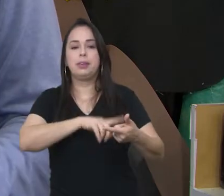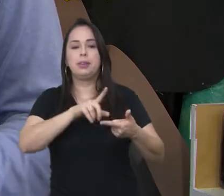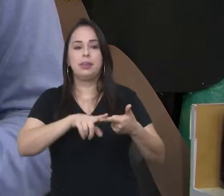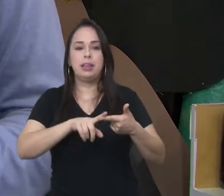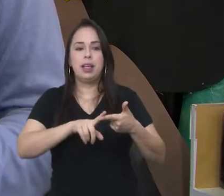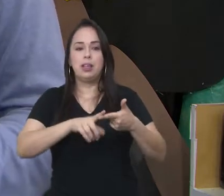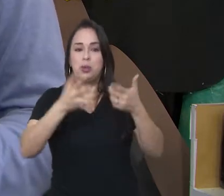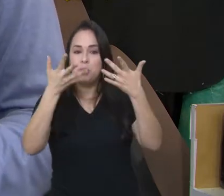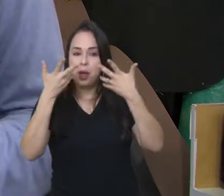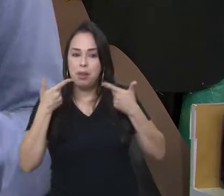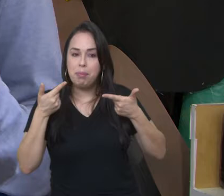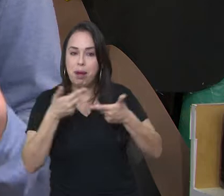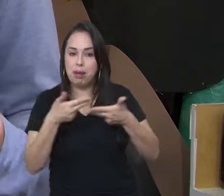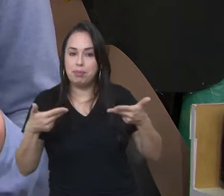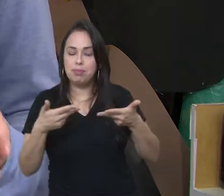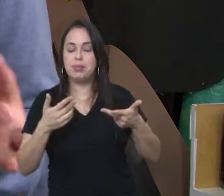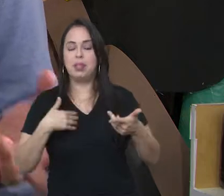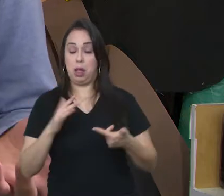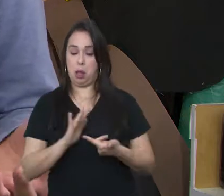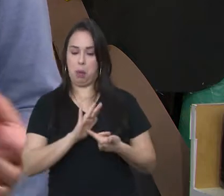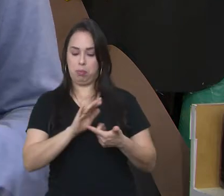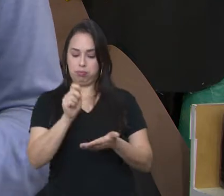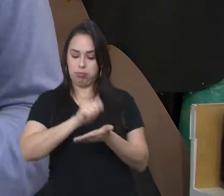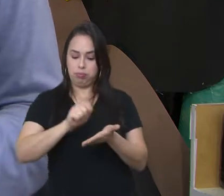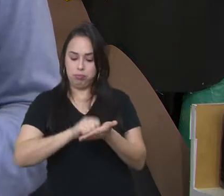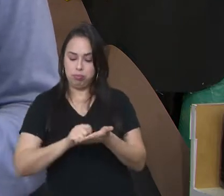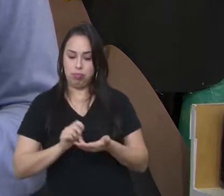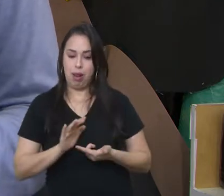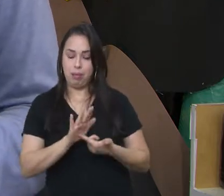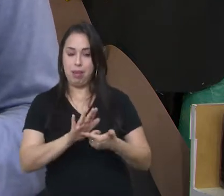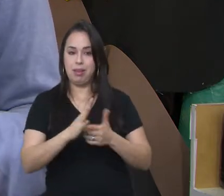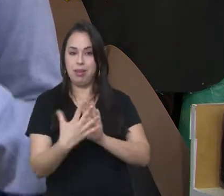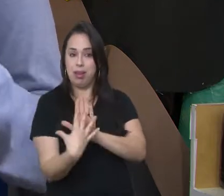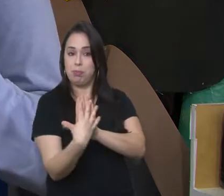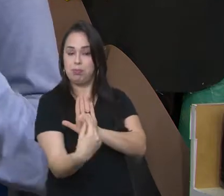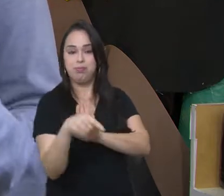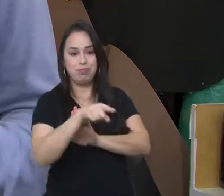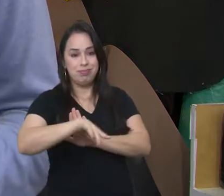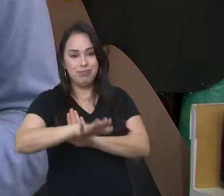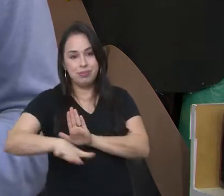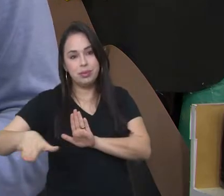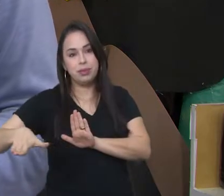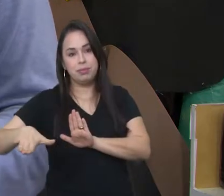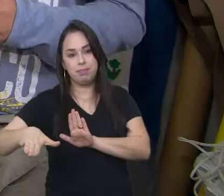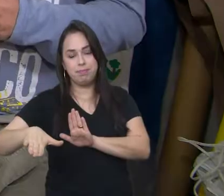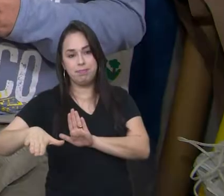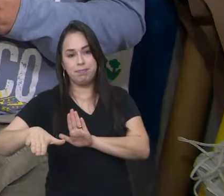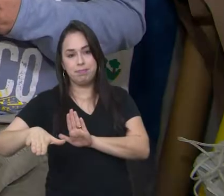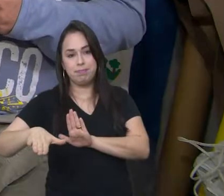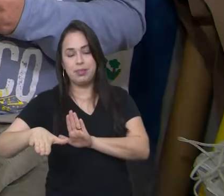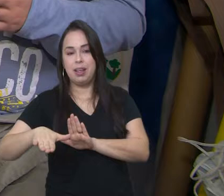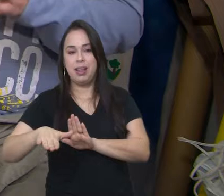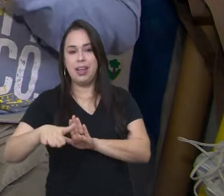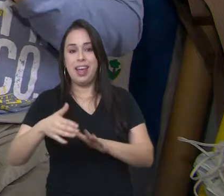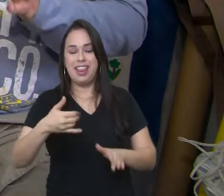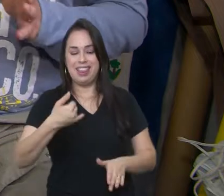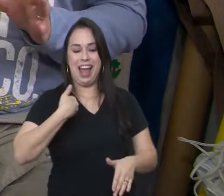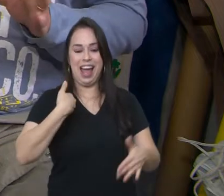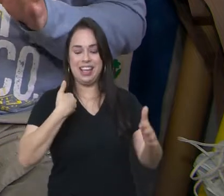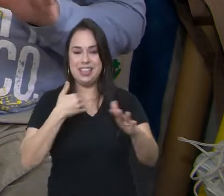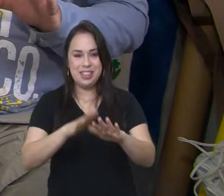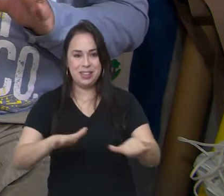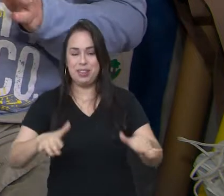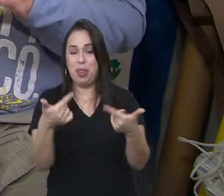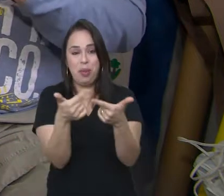gostam dos animais que eu trago, e eles, assim, se identificam bastante. E não tem